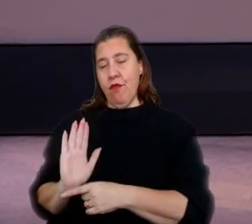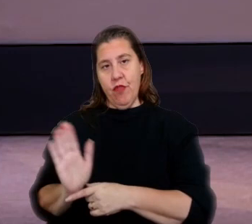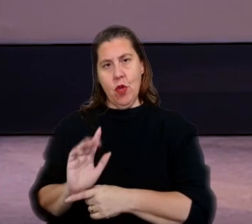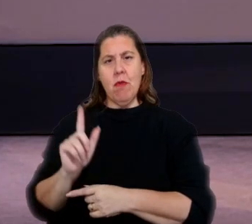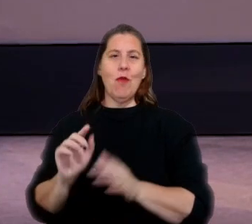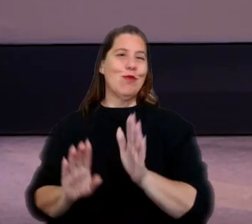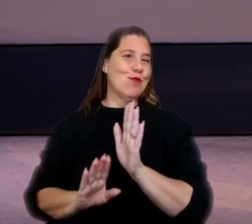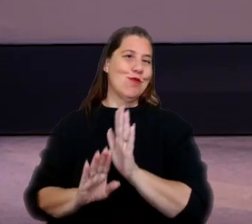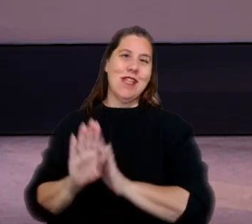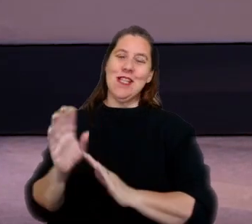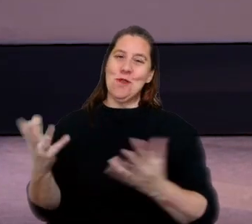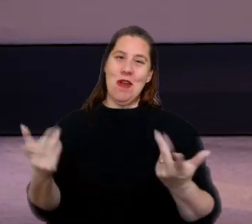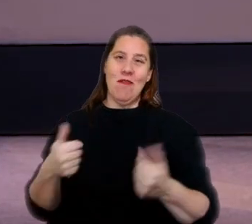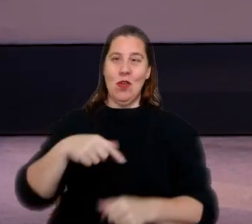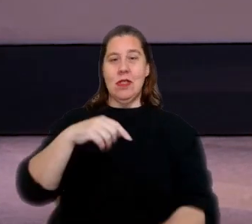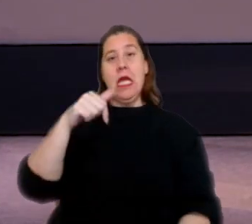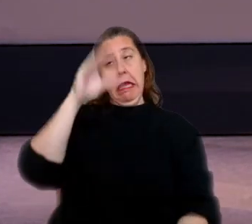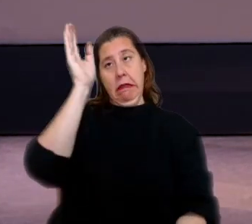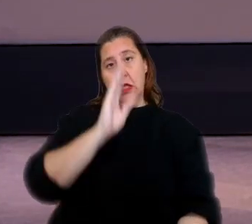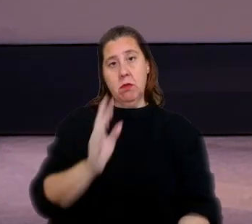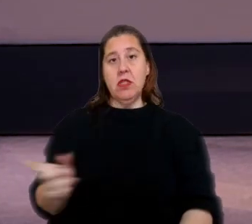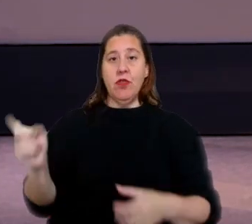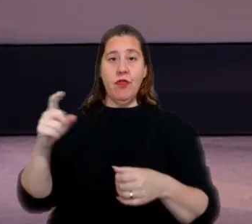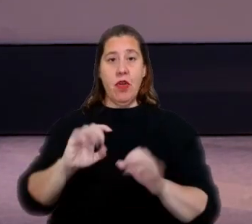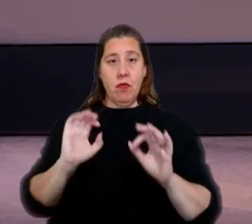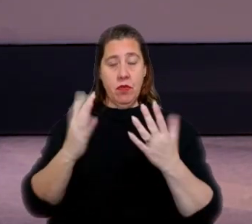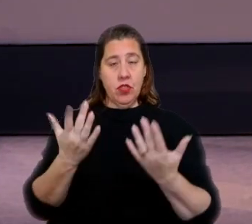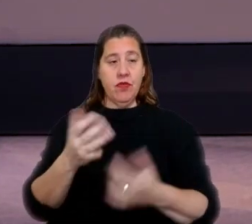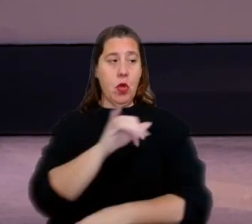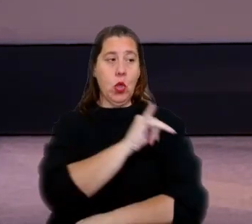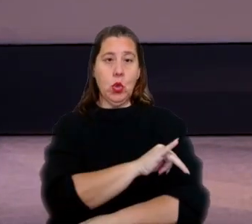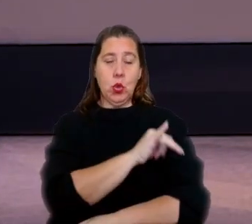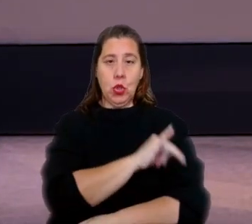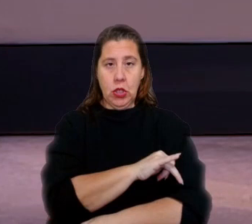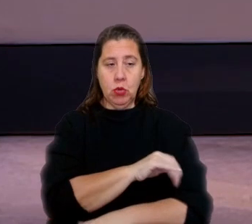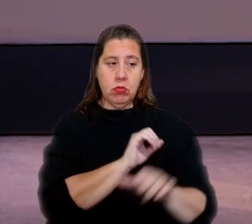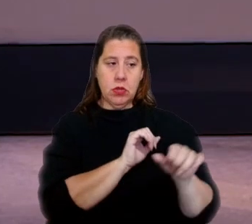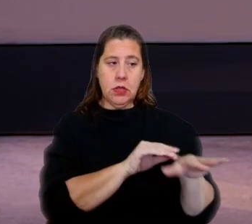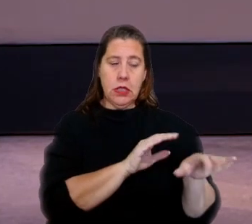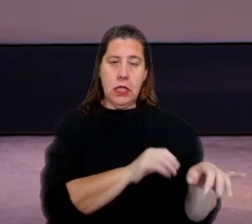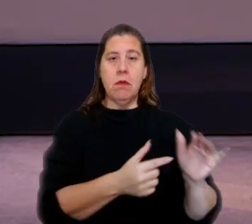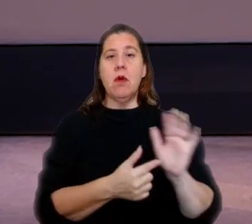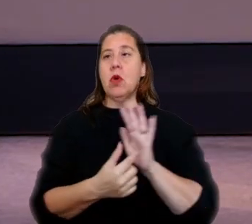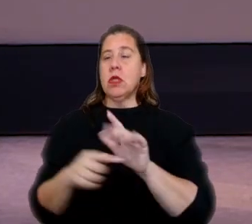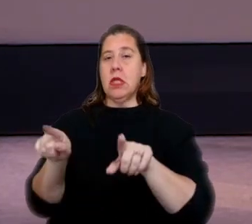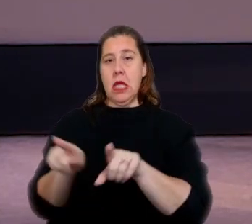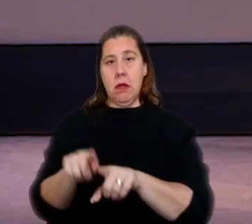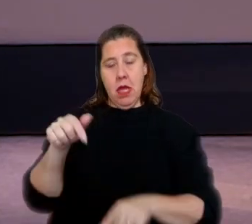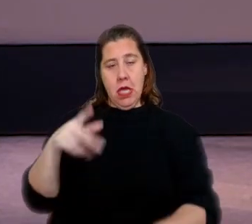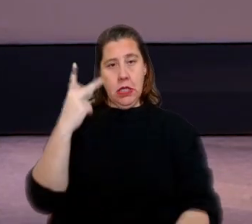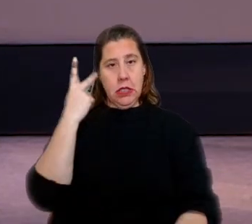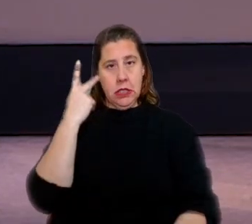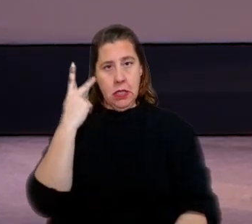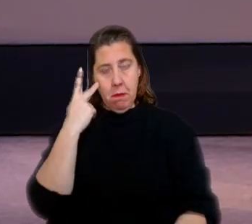Enfim, o filme foi um sucesso lá. Depois veio para o Brasil, para o Festival do Rio, em setembro, outubro do ano passado. Foi exibido aqui em São